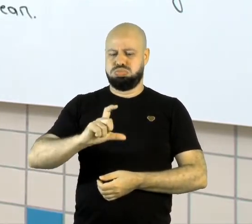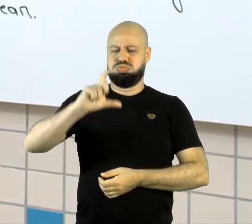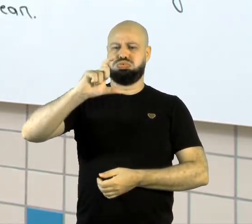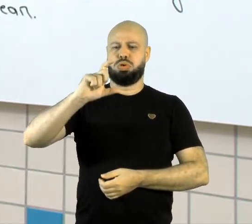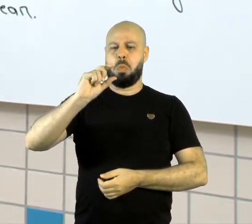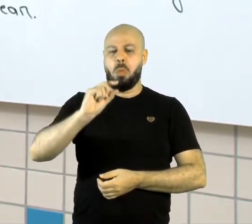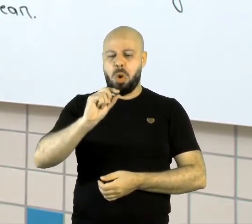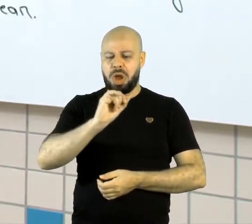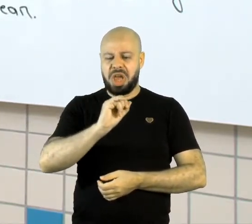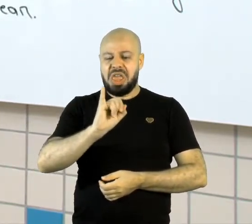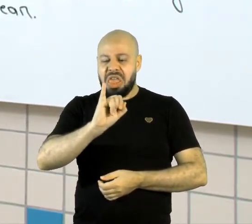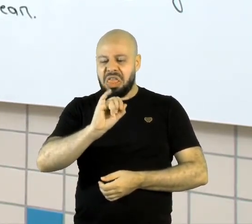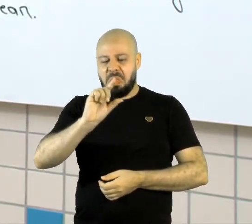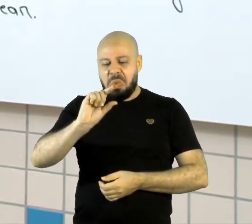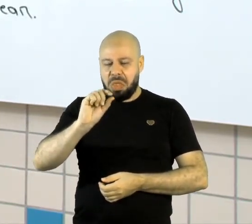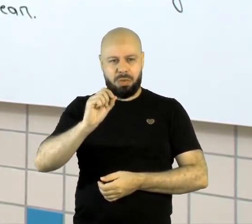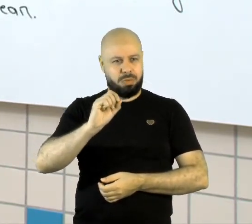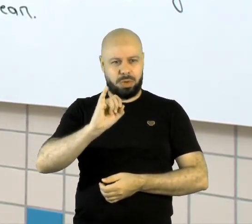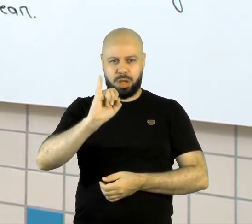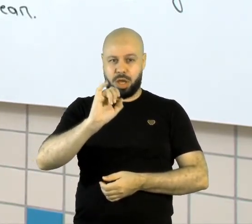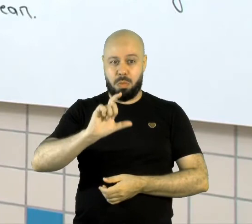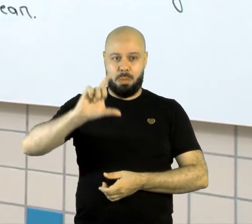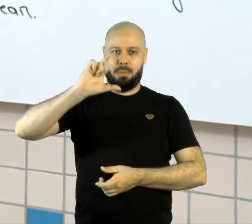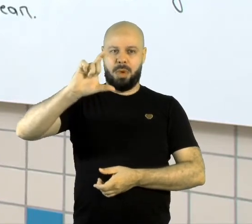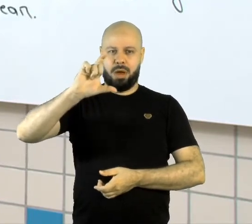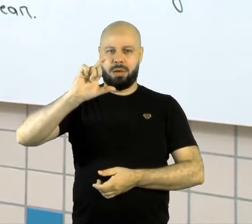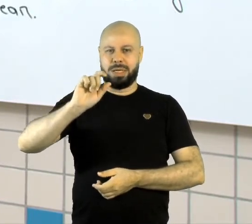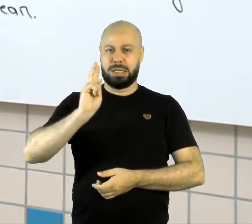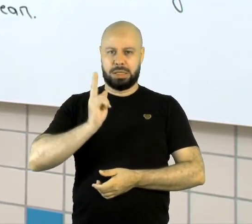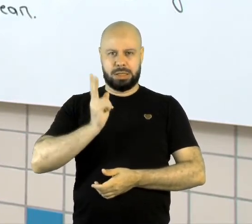alta. Então, did I?